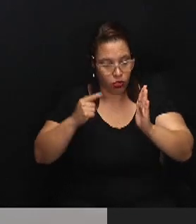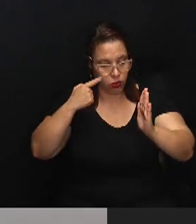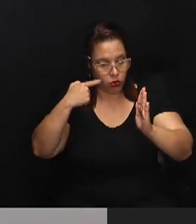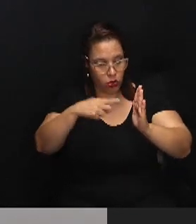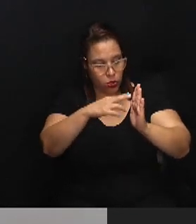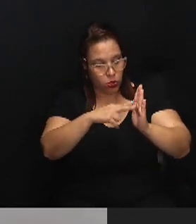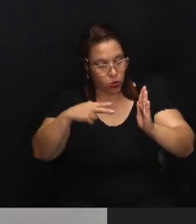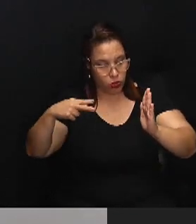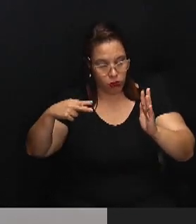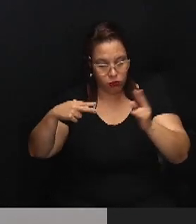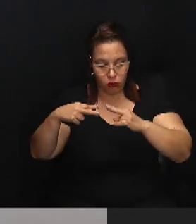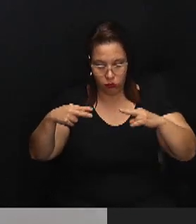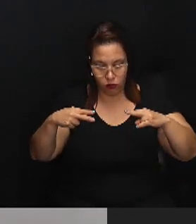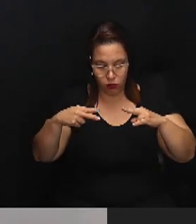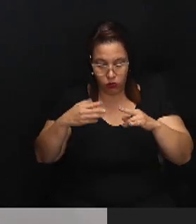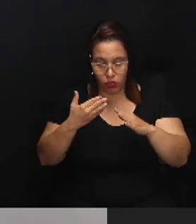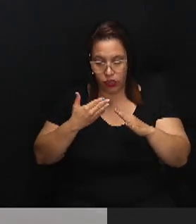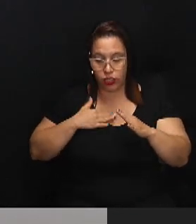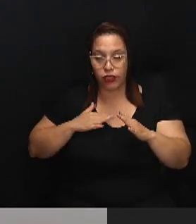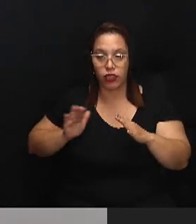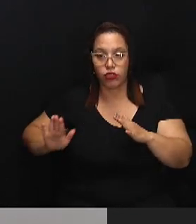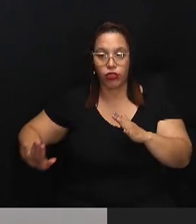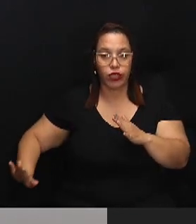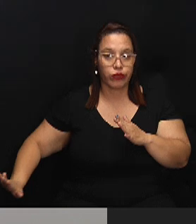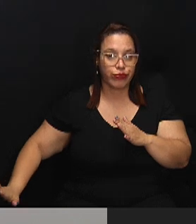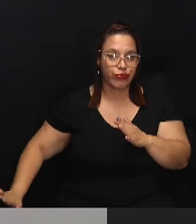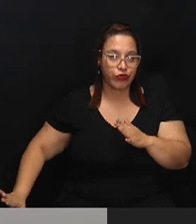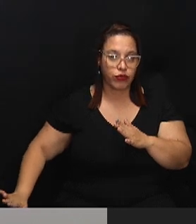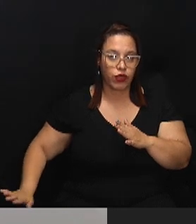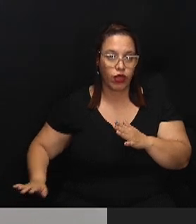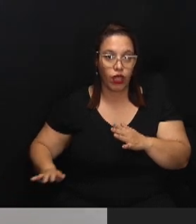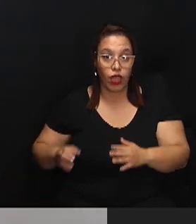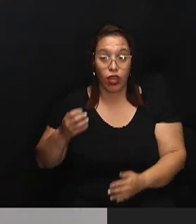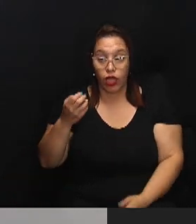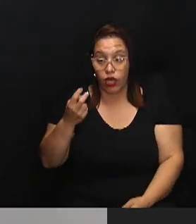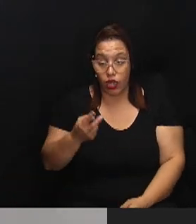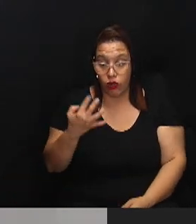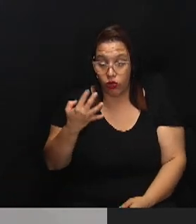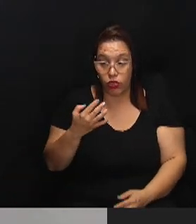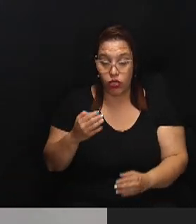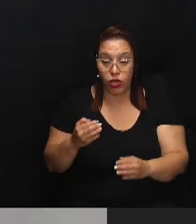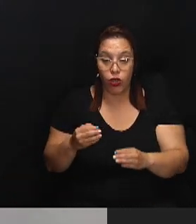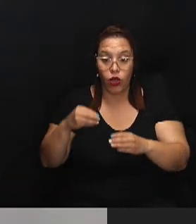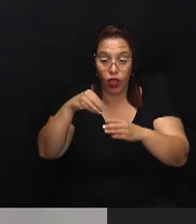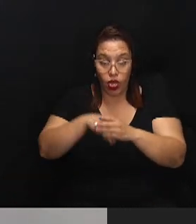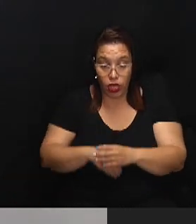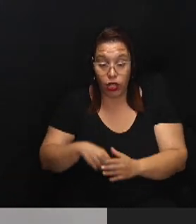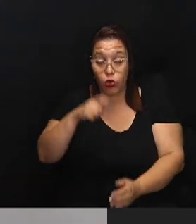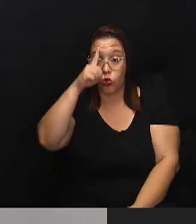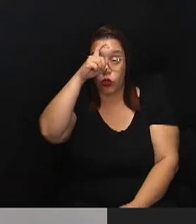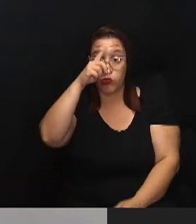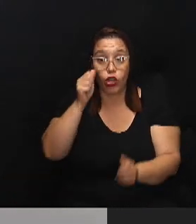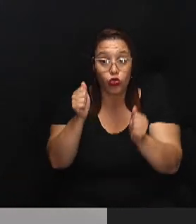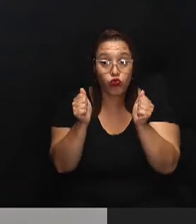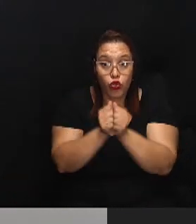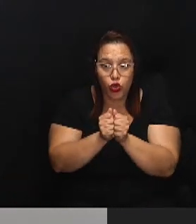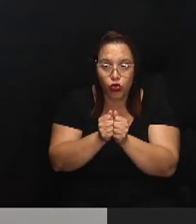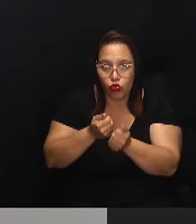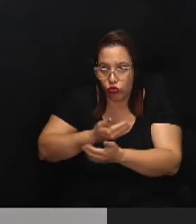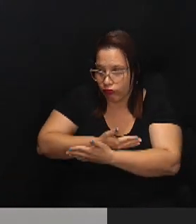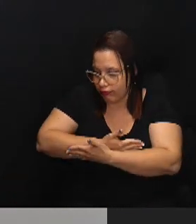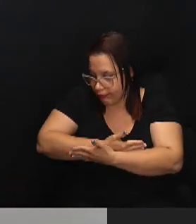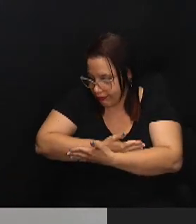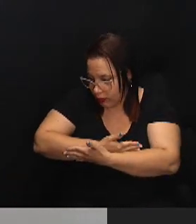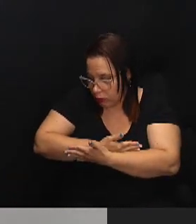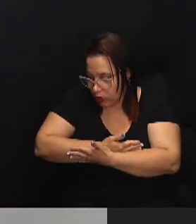ela vai se deixando. O que ela quer é ficar 24 horas dentro do hospital. Então a gente precisa entender